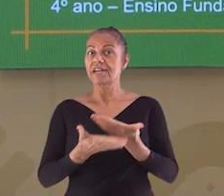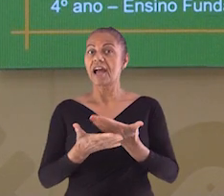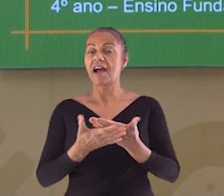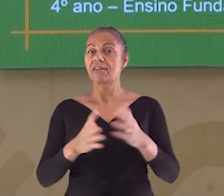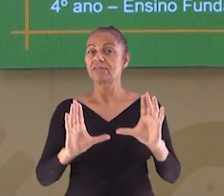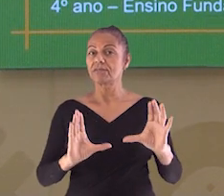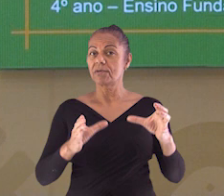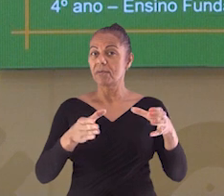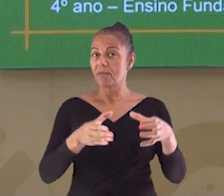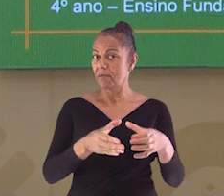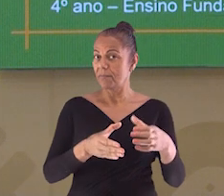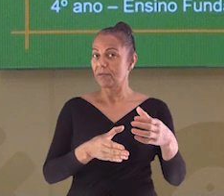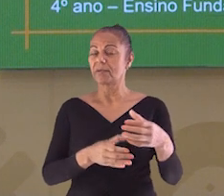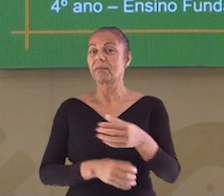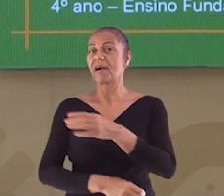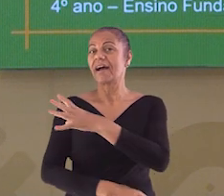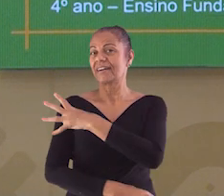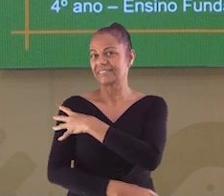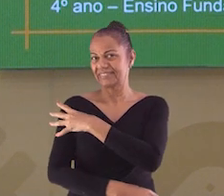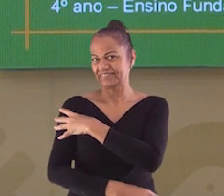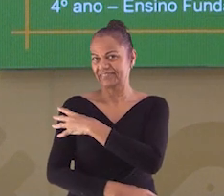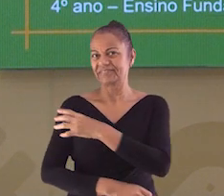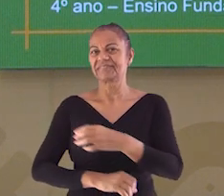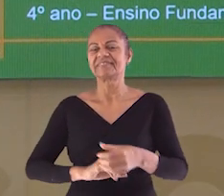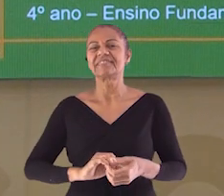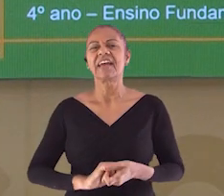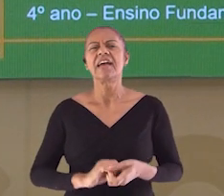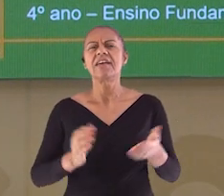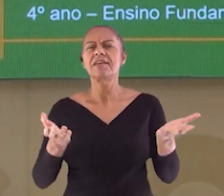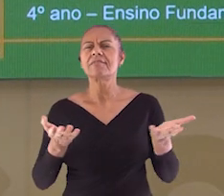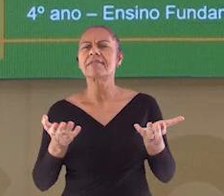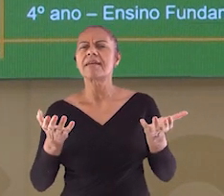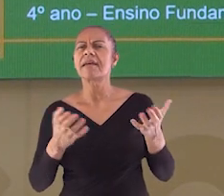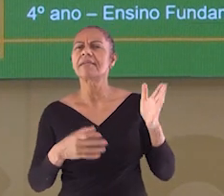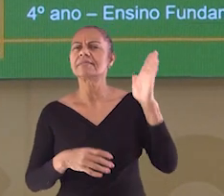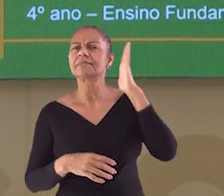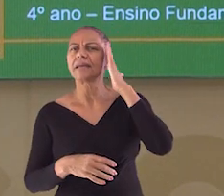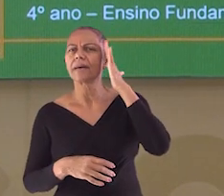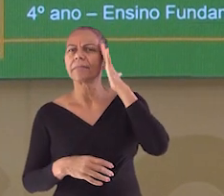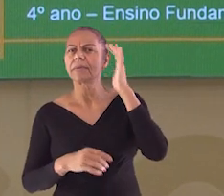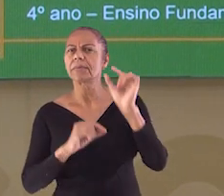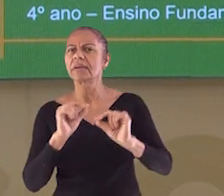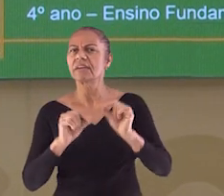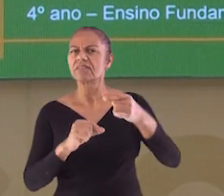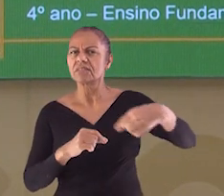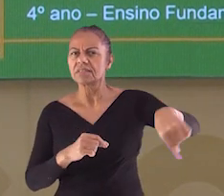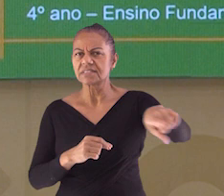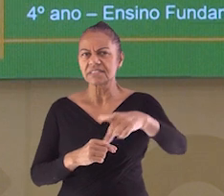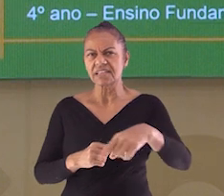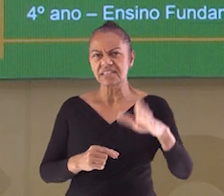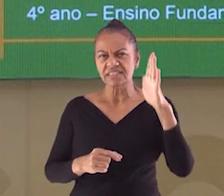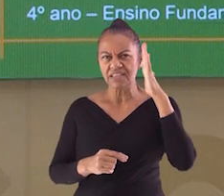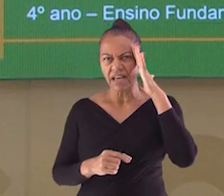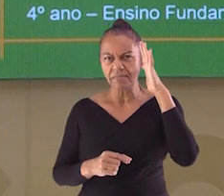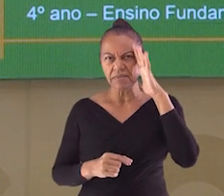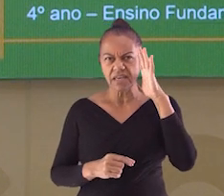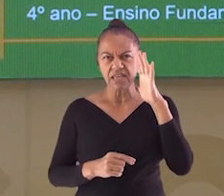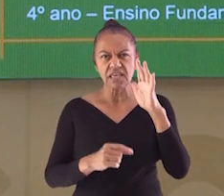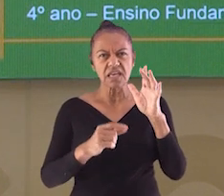anos iniciais do ensino fundamental. Quero saber se vocês sabiam que a